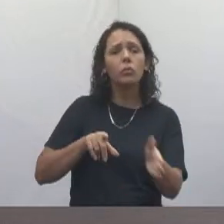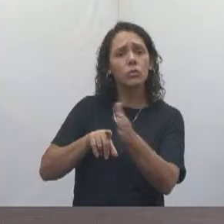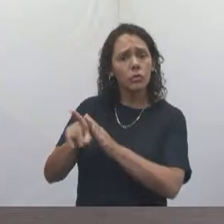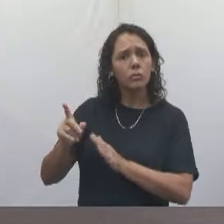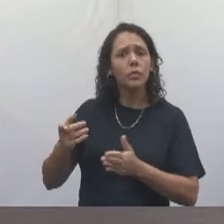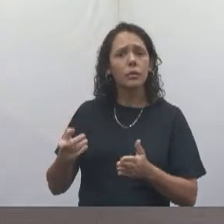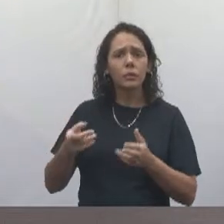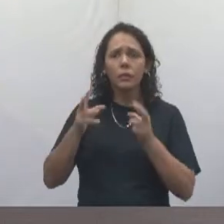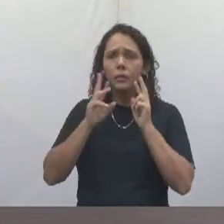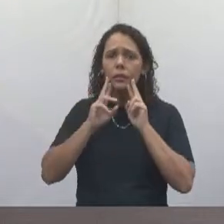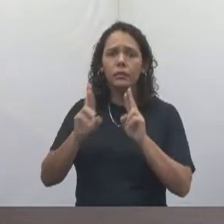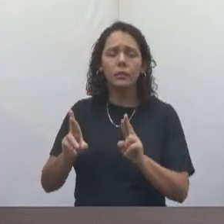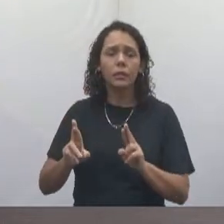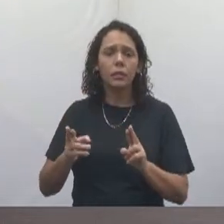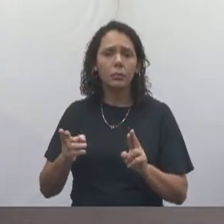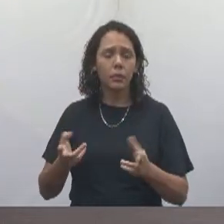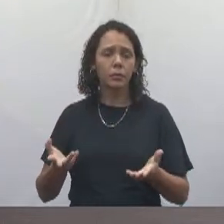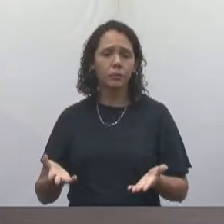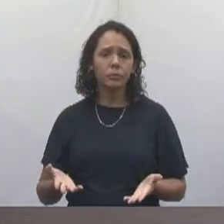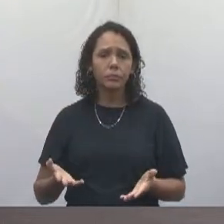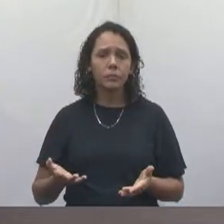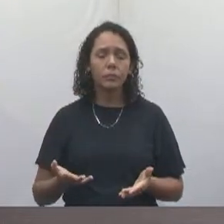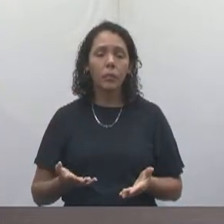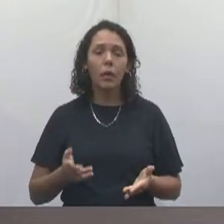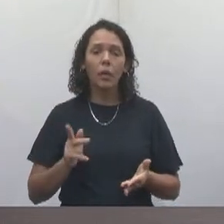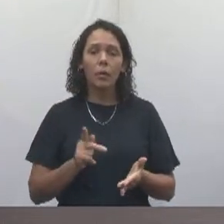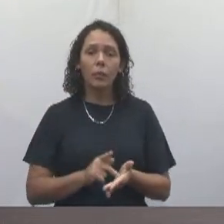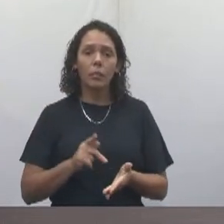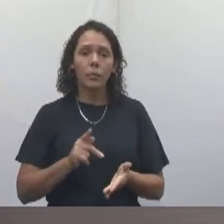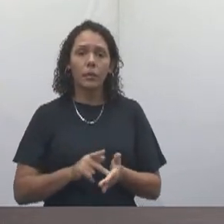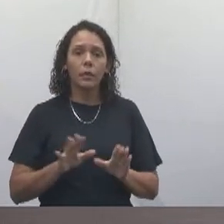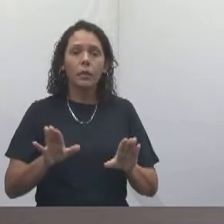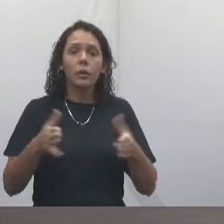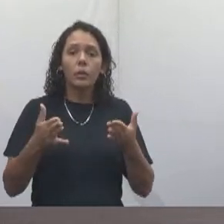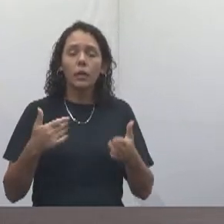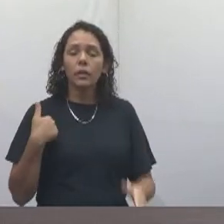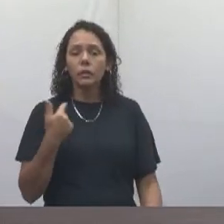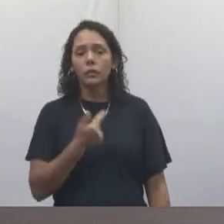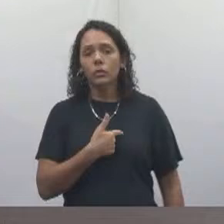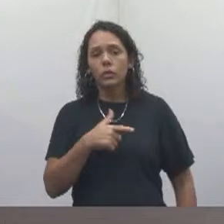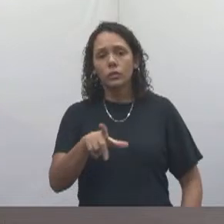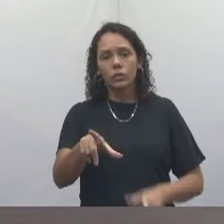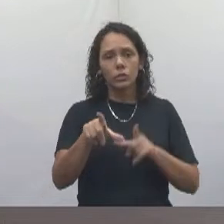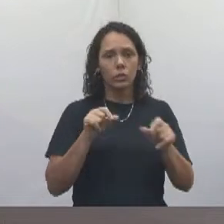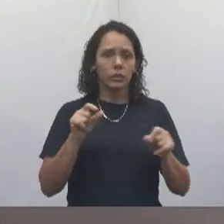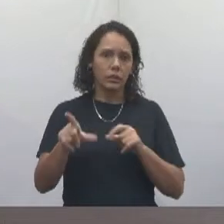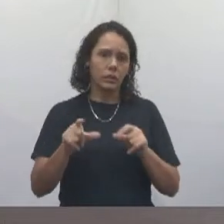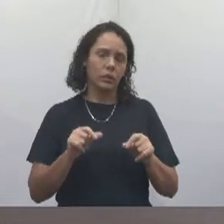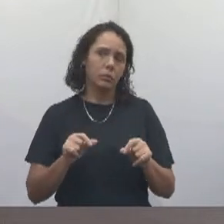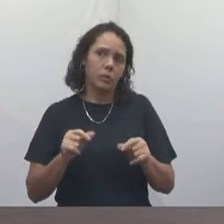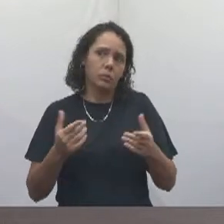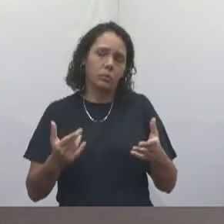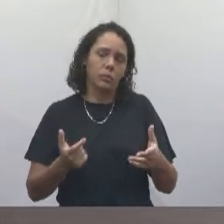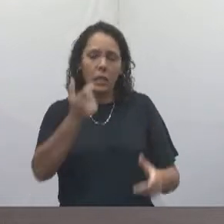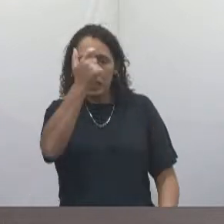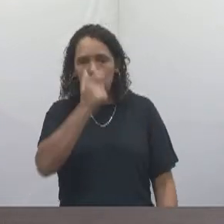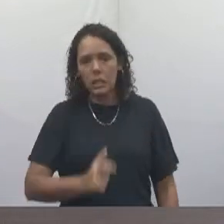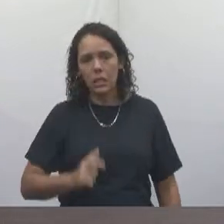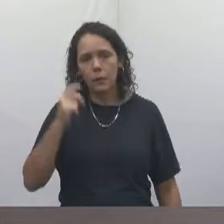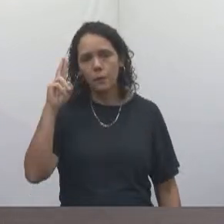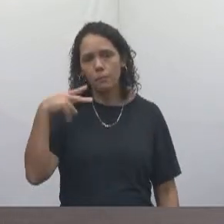alguma crítica, né? Até porque quando a gente escolhe ser vereador, quando a gente escolhe